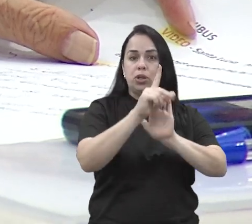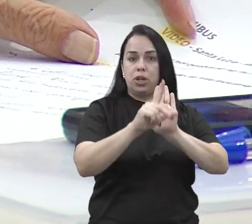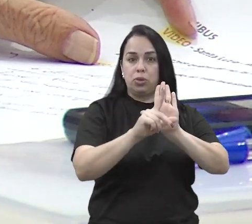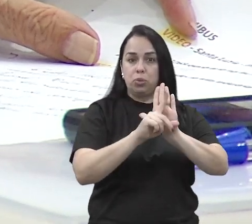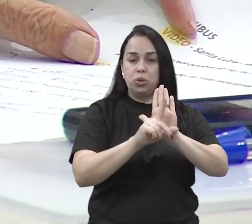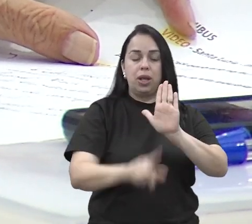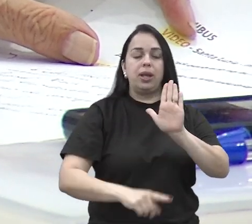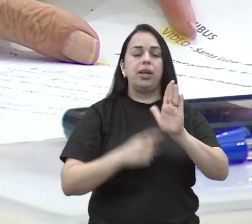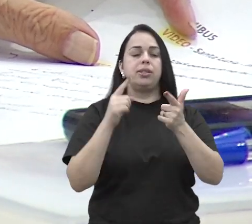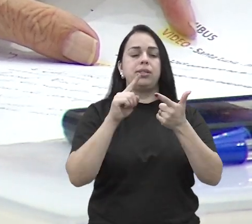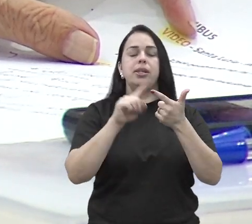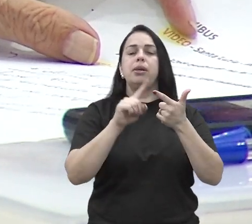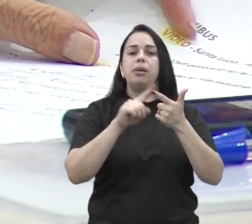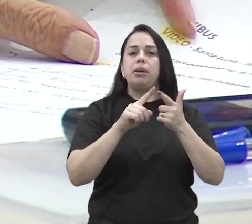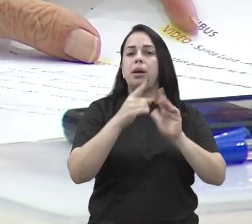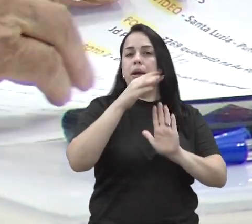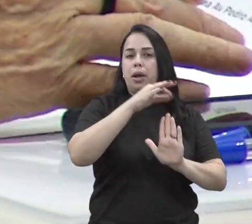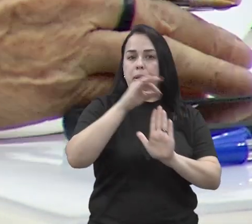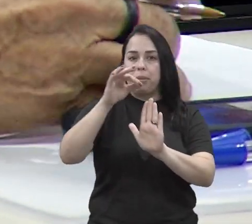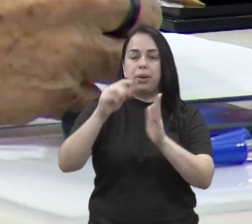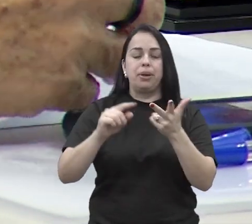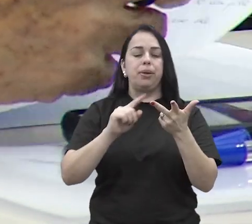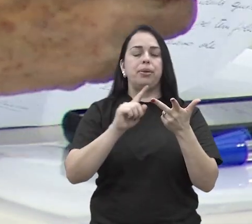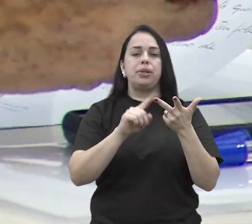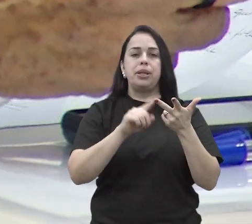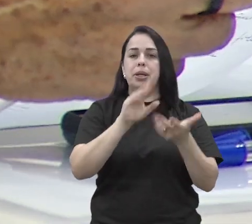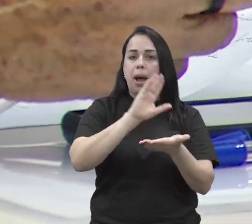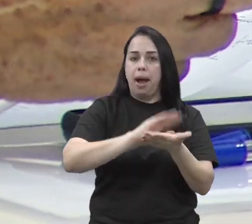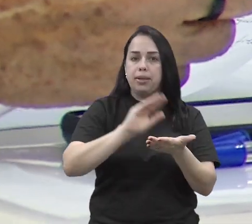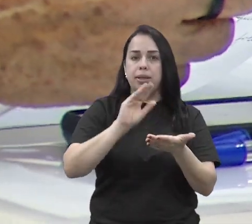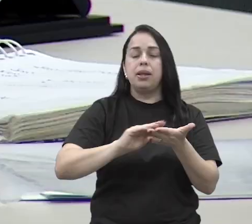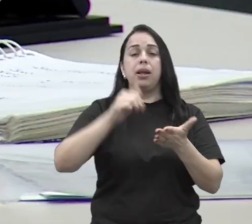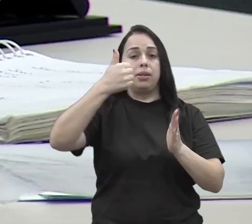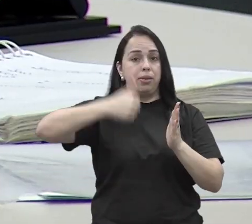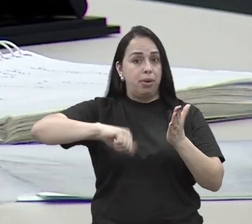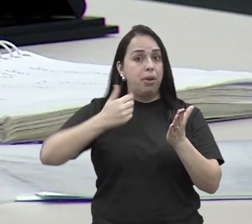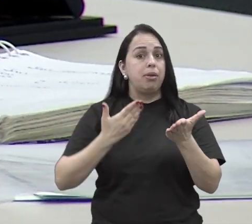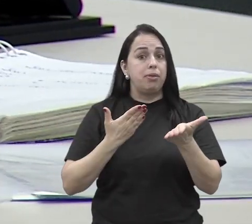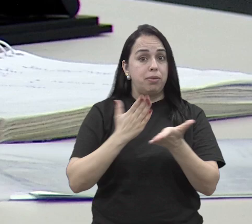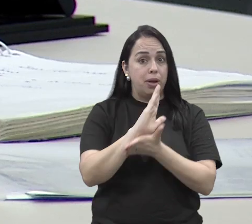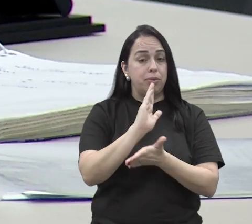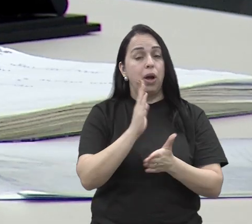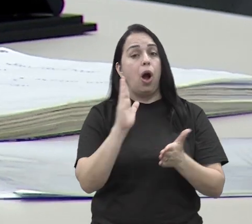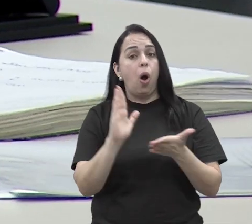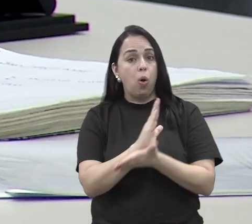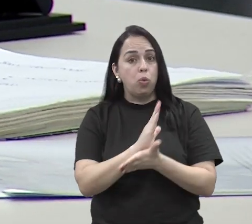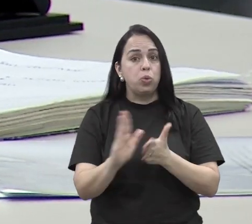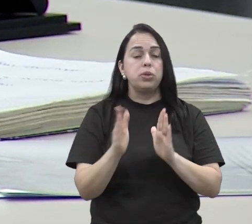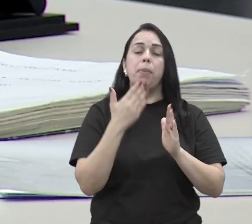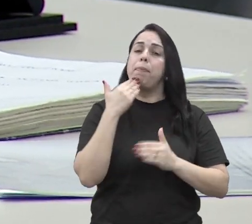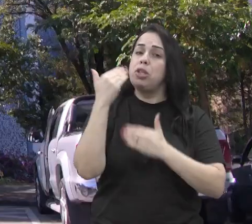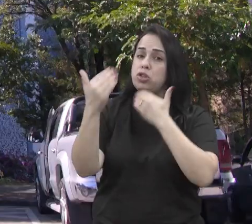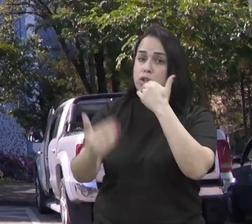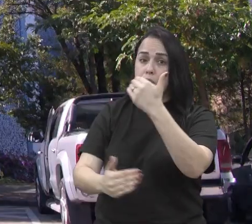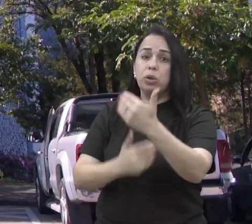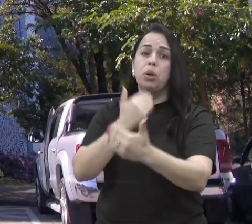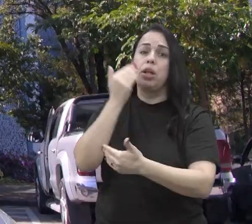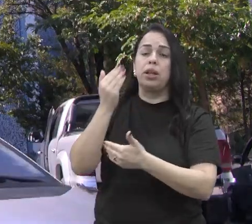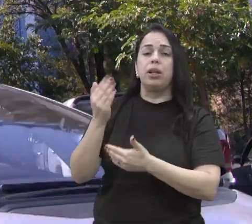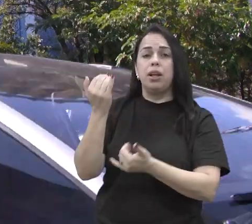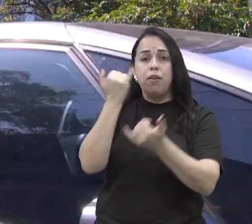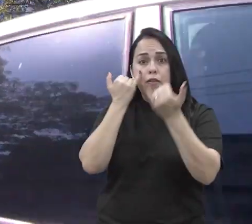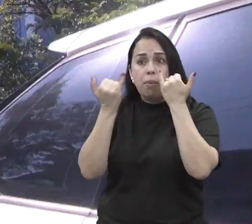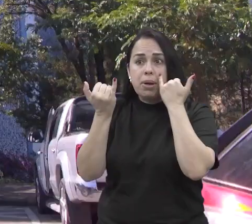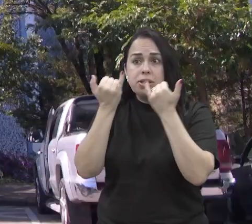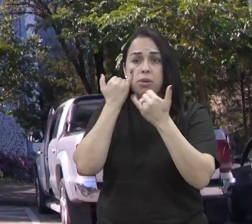aprovaram 23 requerimentos, 2 moções e 3 atas. Entre alguns dos requerimentos aprovados estão pedidos